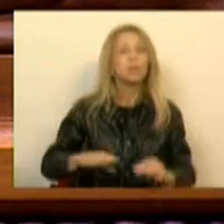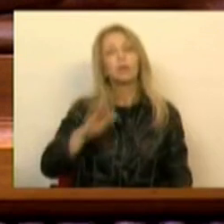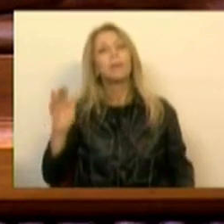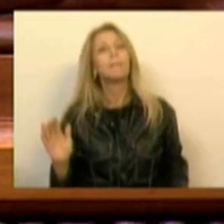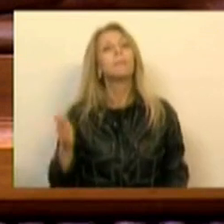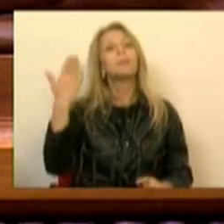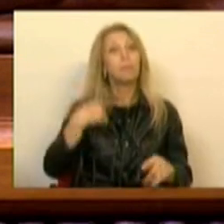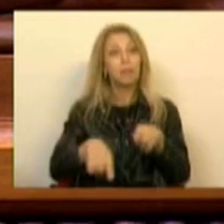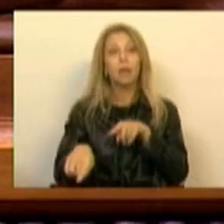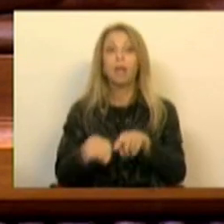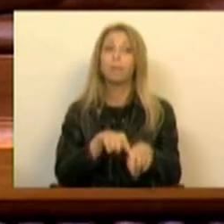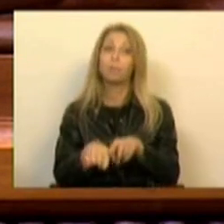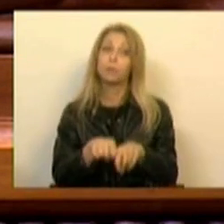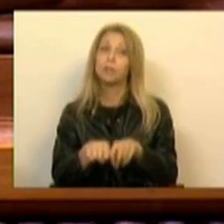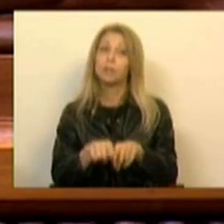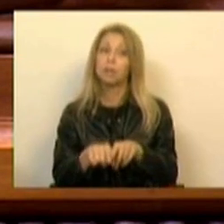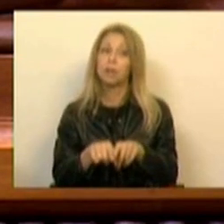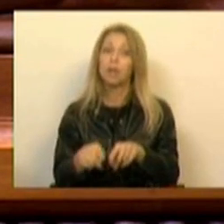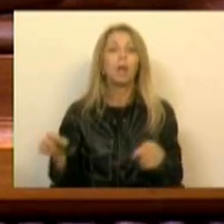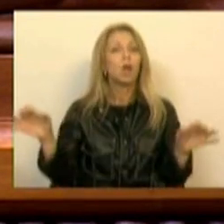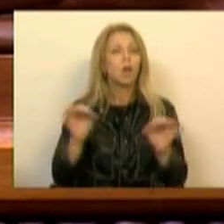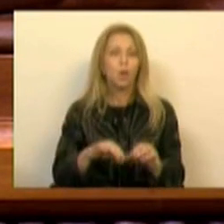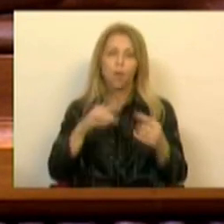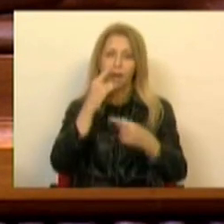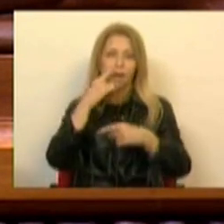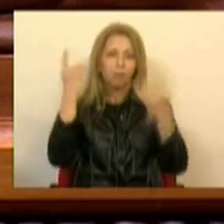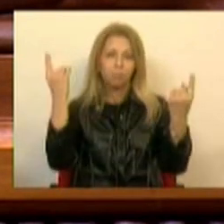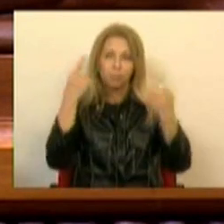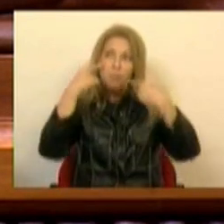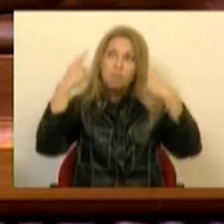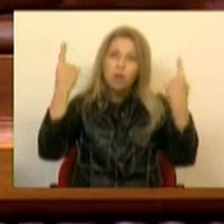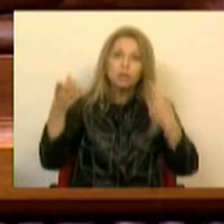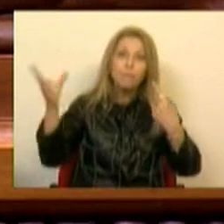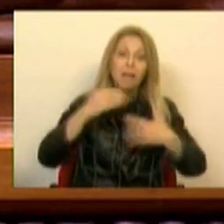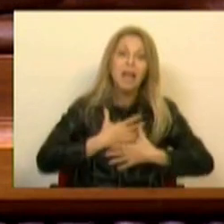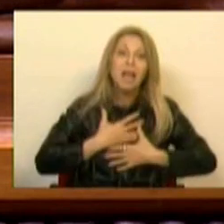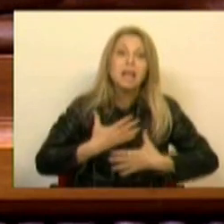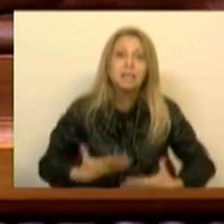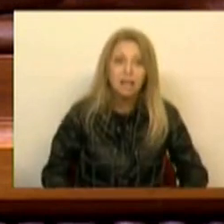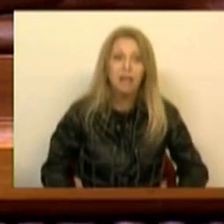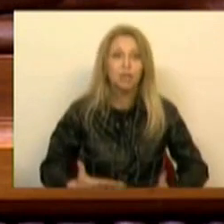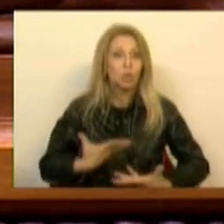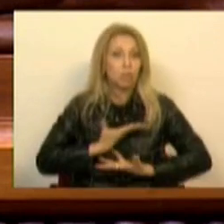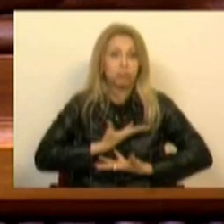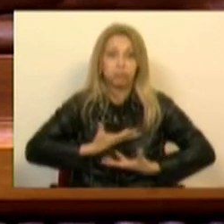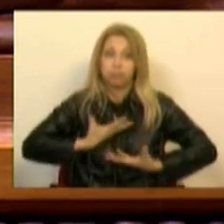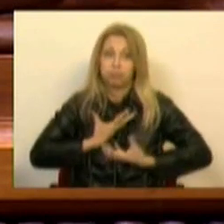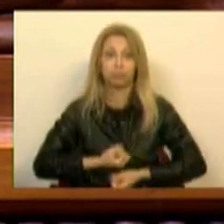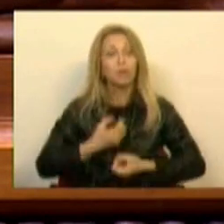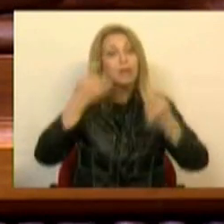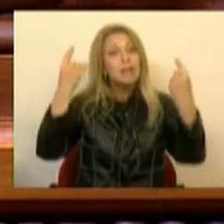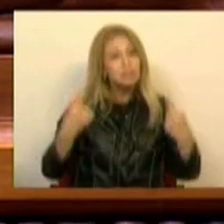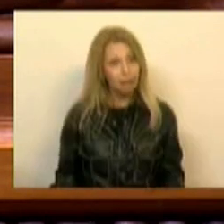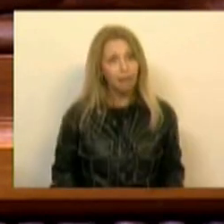em política não há maior sinal de cansaço e esgotamento do que nada dizer, nada